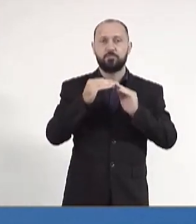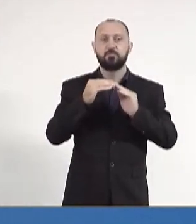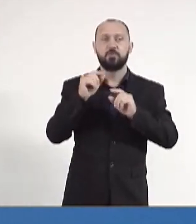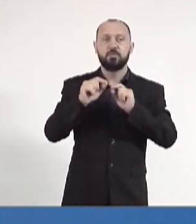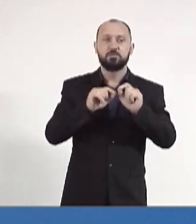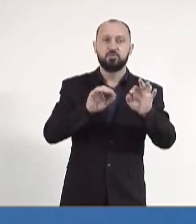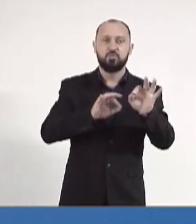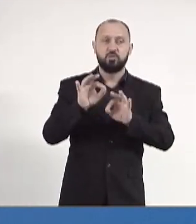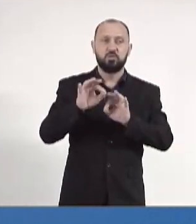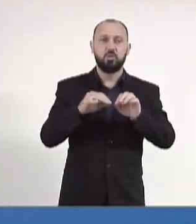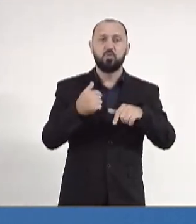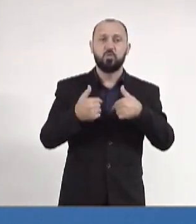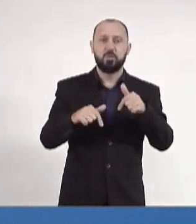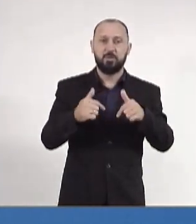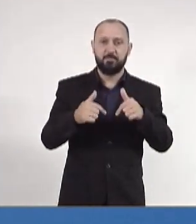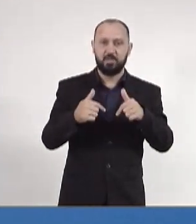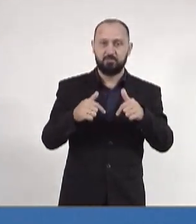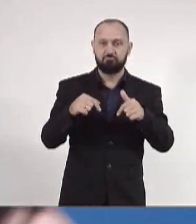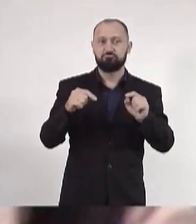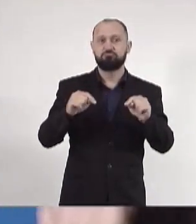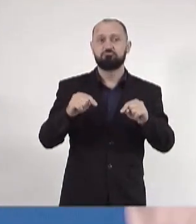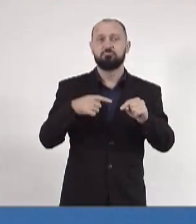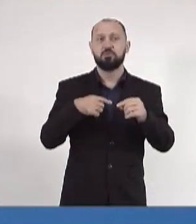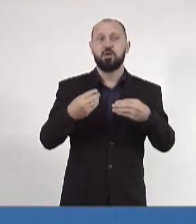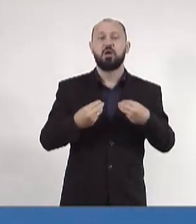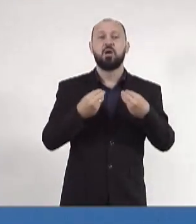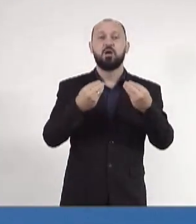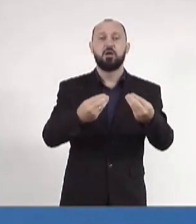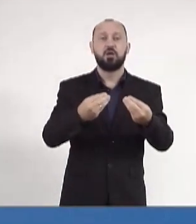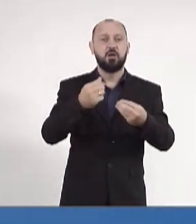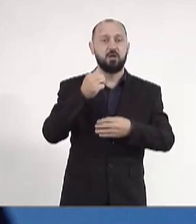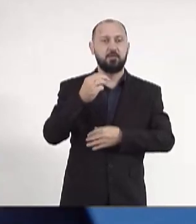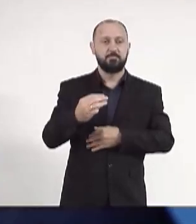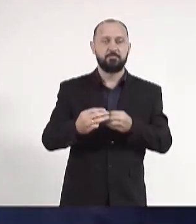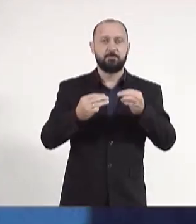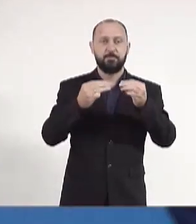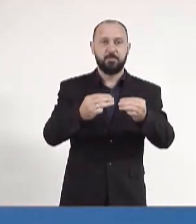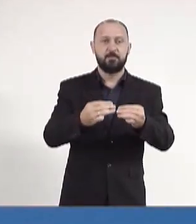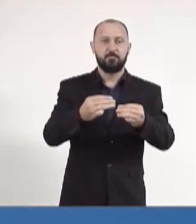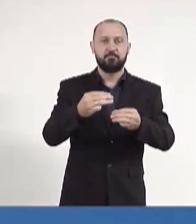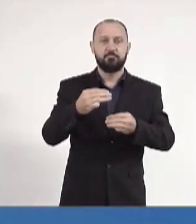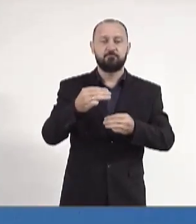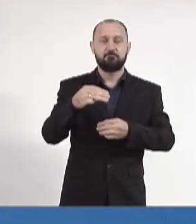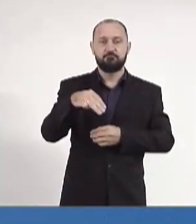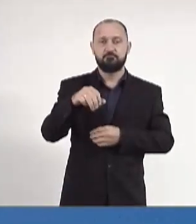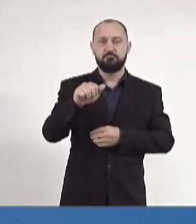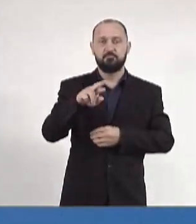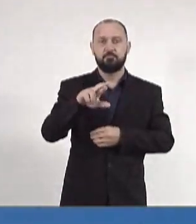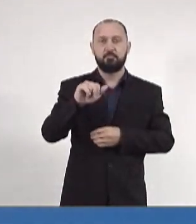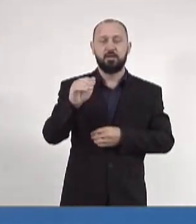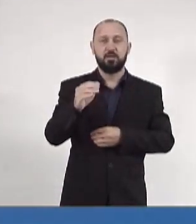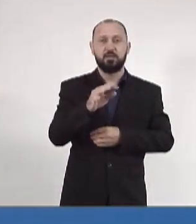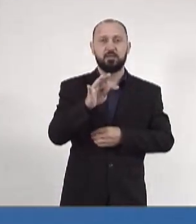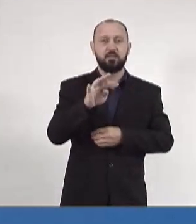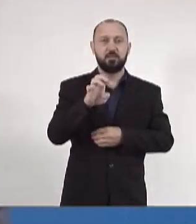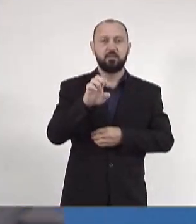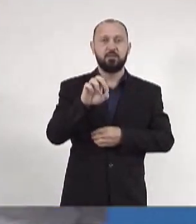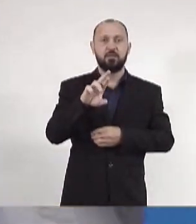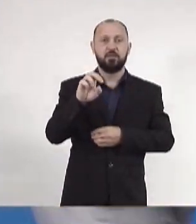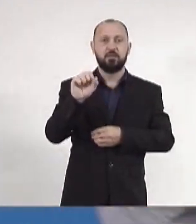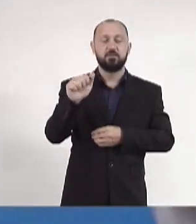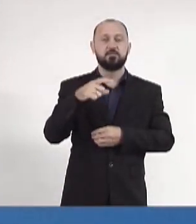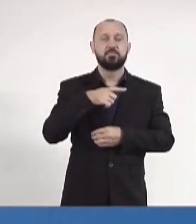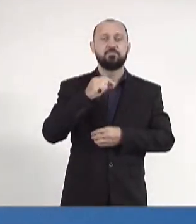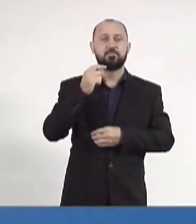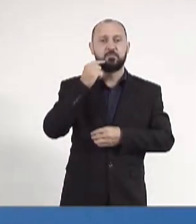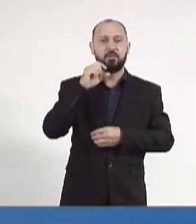Para que seja encaminhado o expediente deste poder, a excelentíssima ministra Maria Tereza de Assis Moa, que é